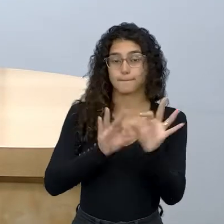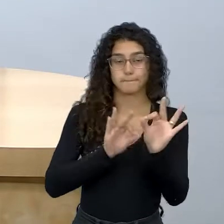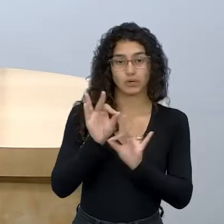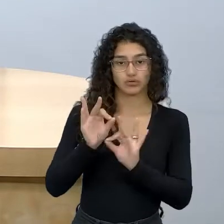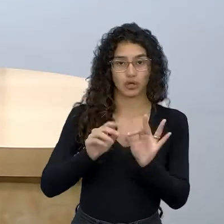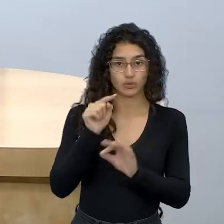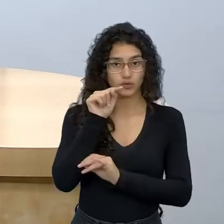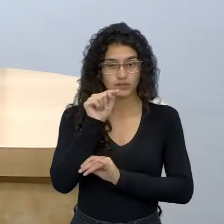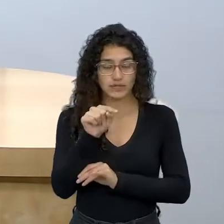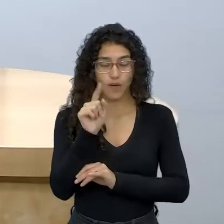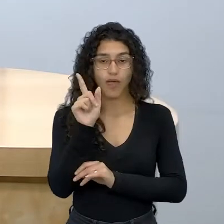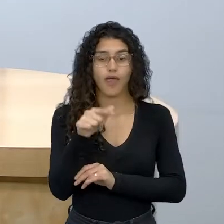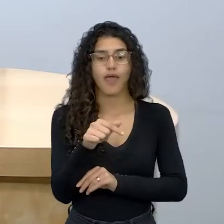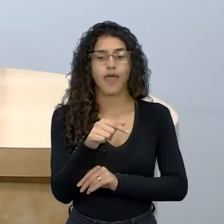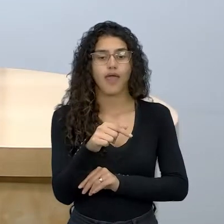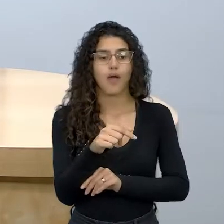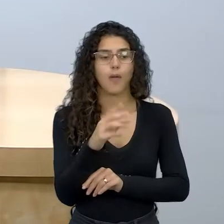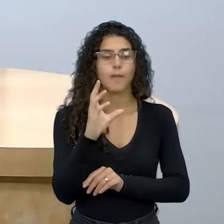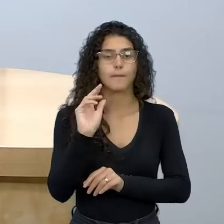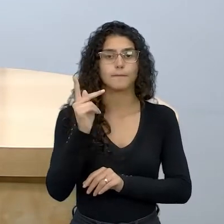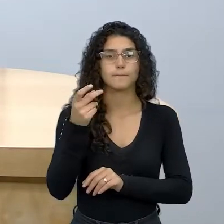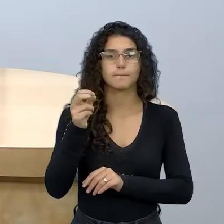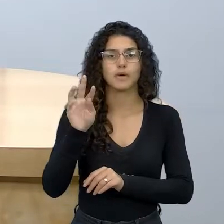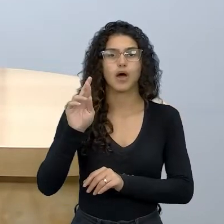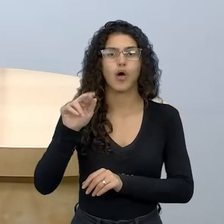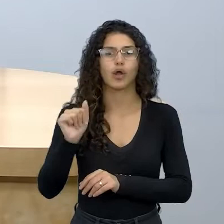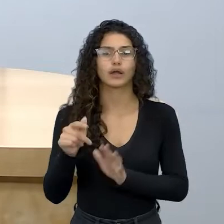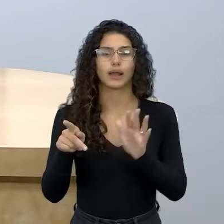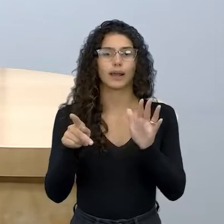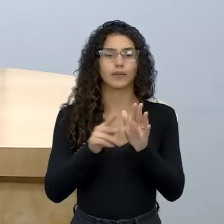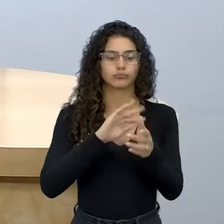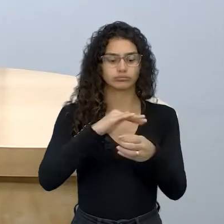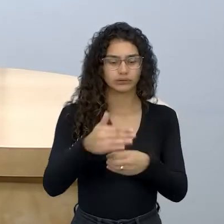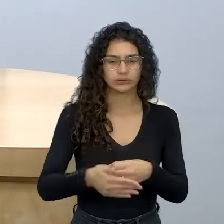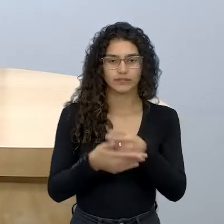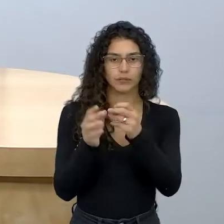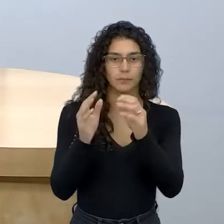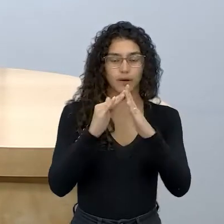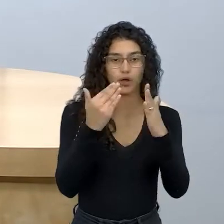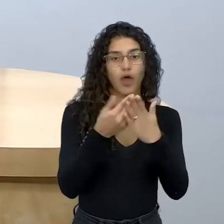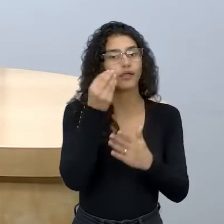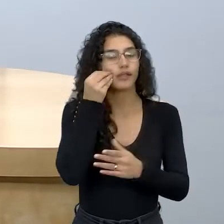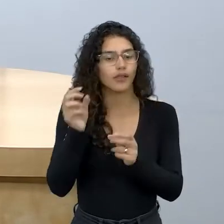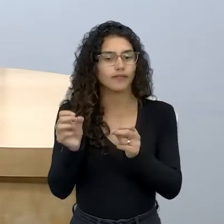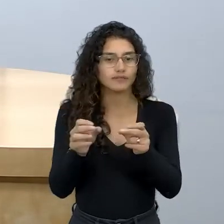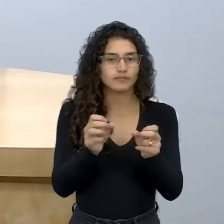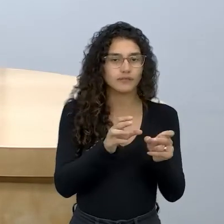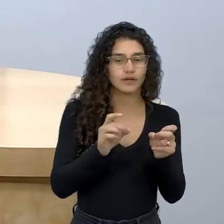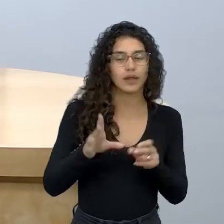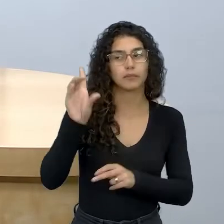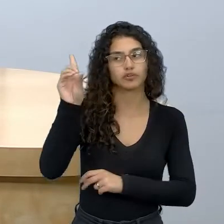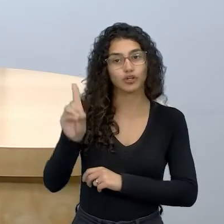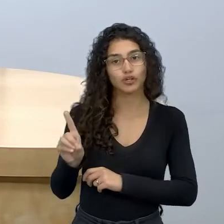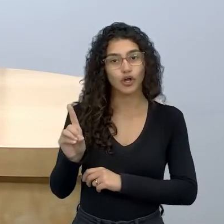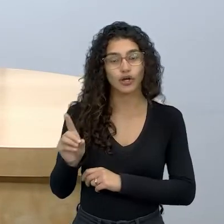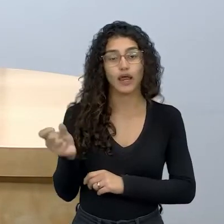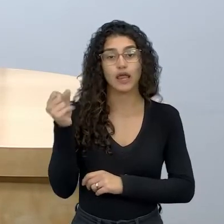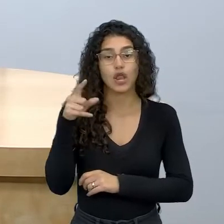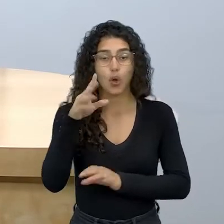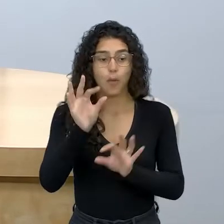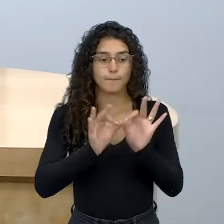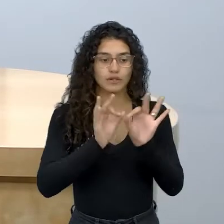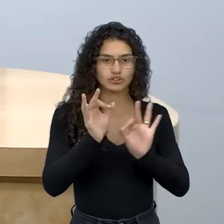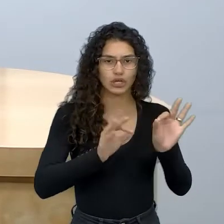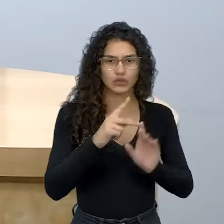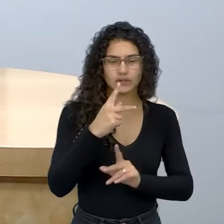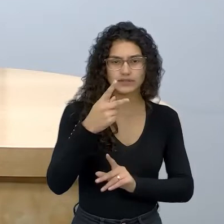é uma horta sustentável para a escola, tenta vender essa ideia aí para a diretora, né? Se o seu